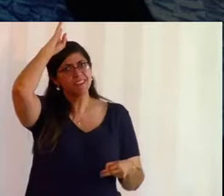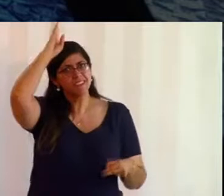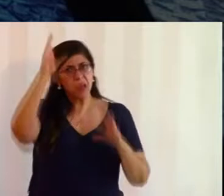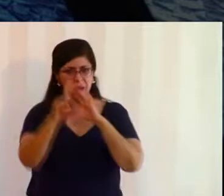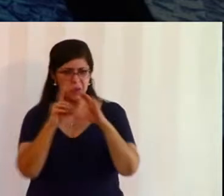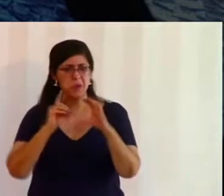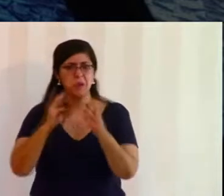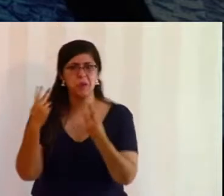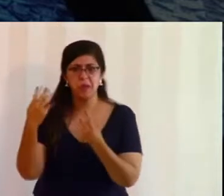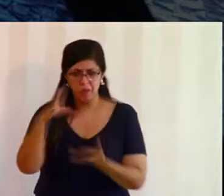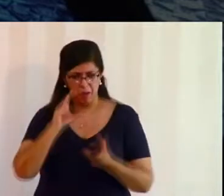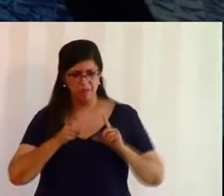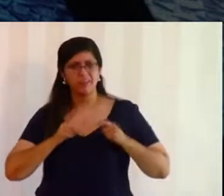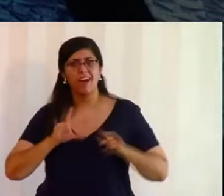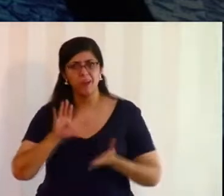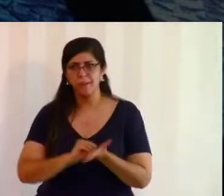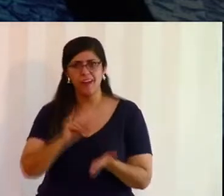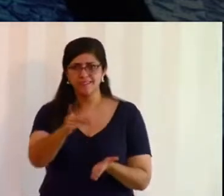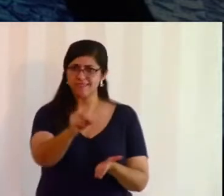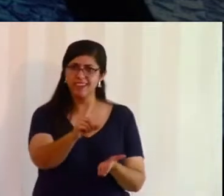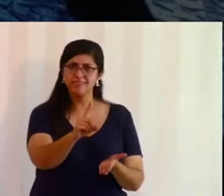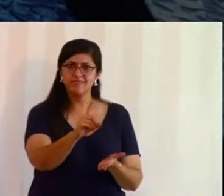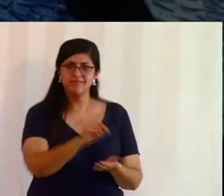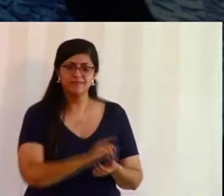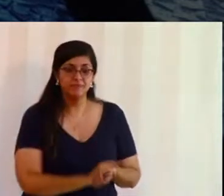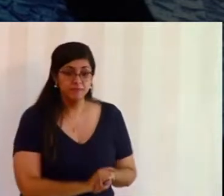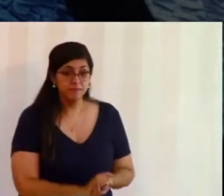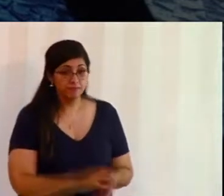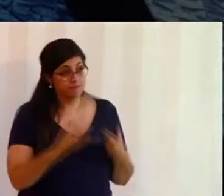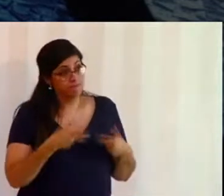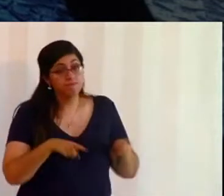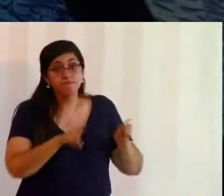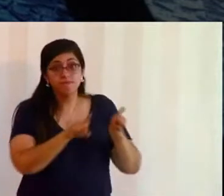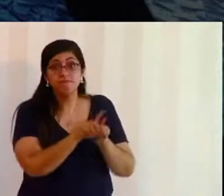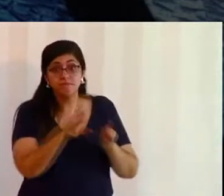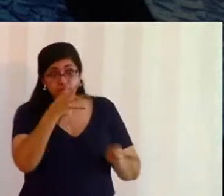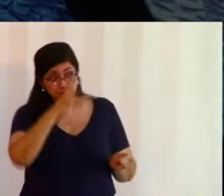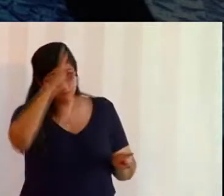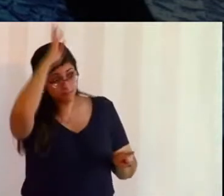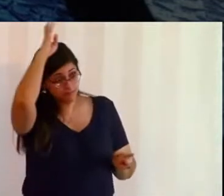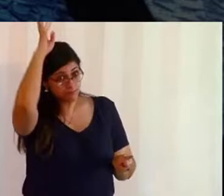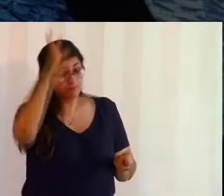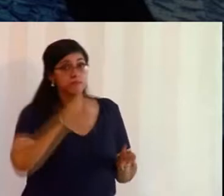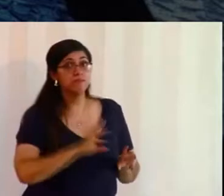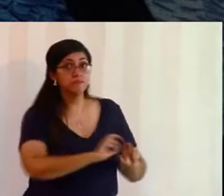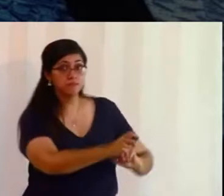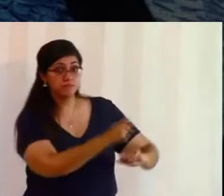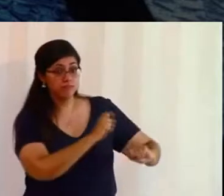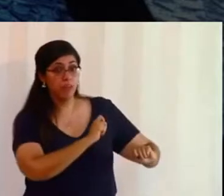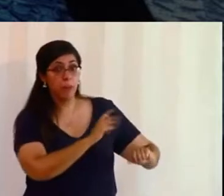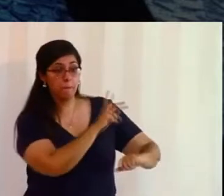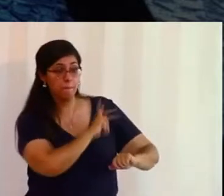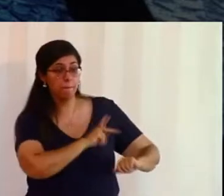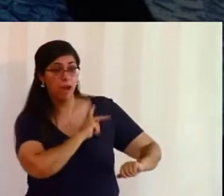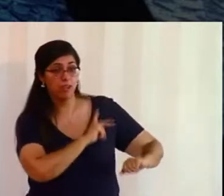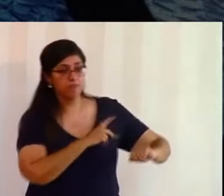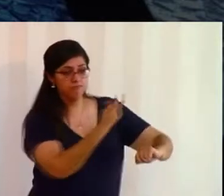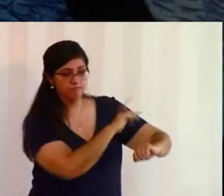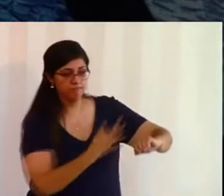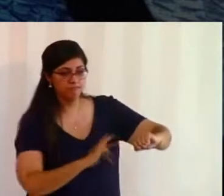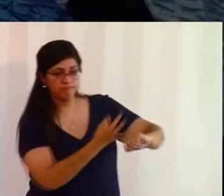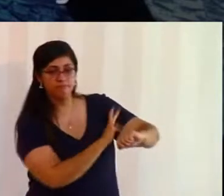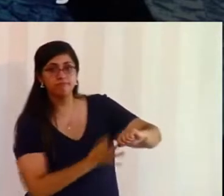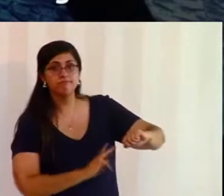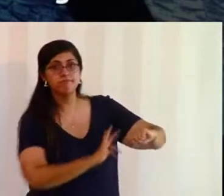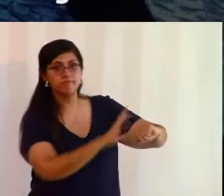Levantou-se a multidão unida contra eles, e os pretores, rasgando-lhe as vestes, mandaram açoitá-los com